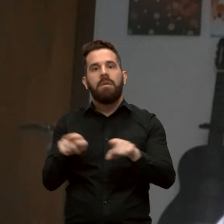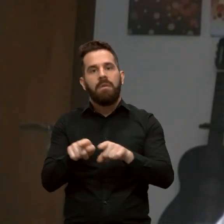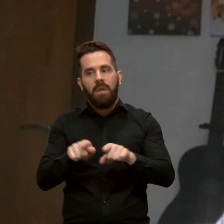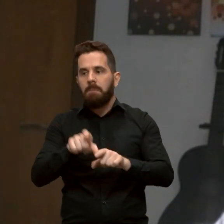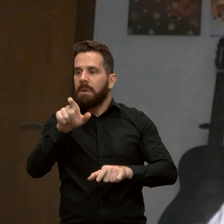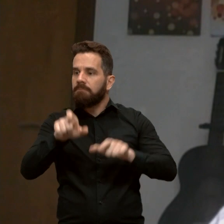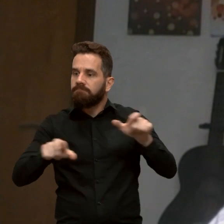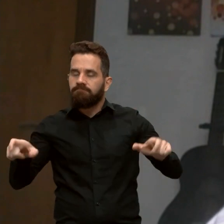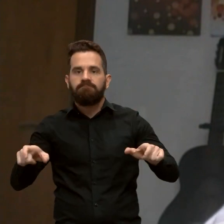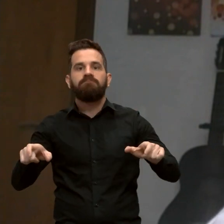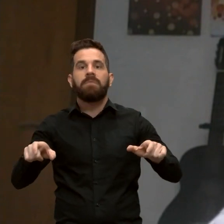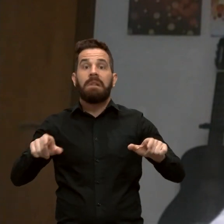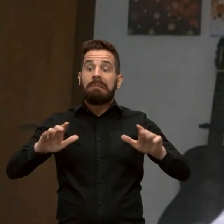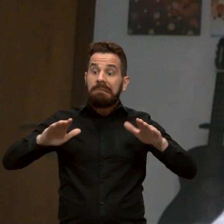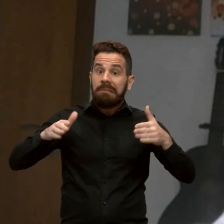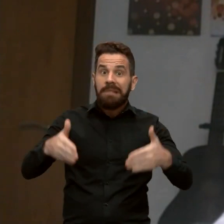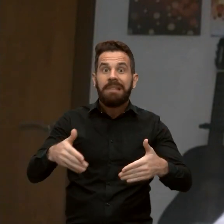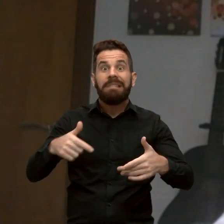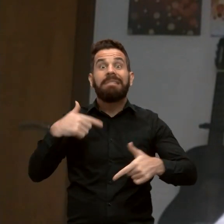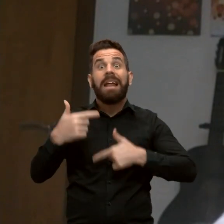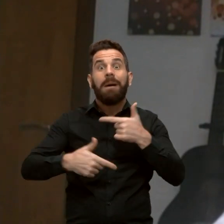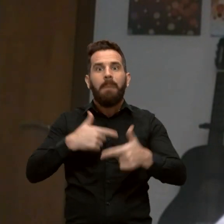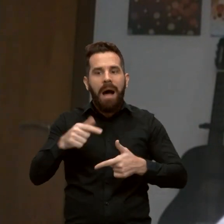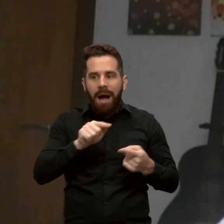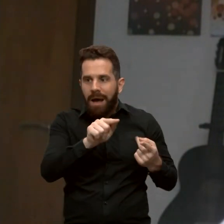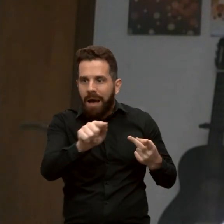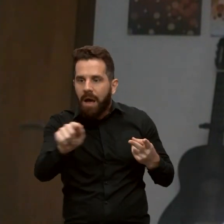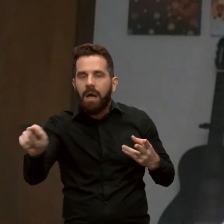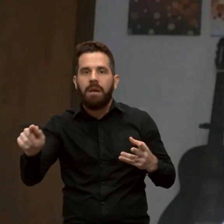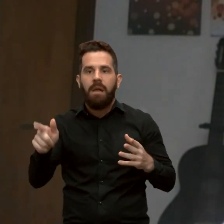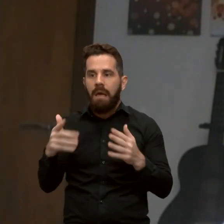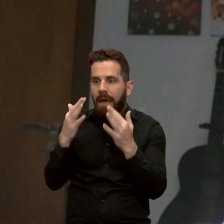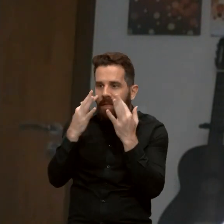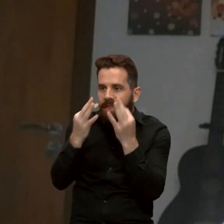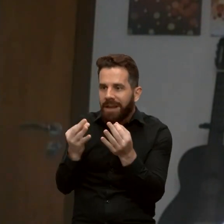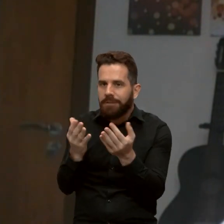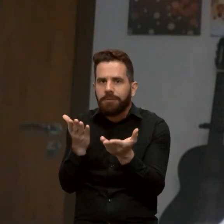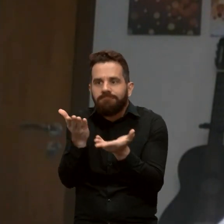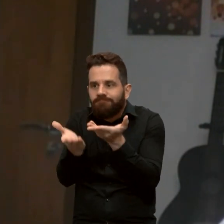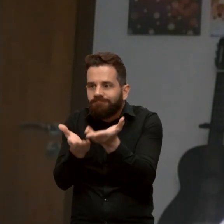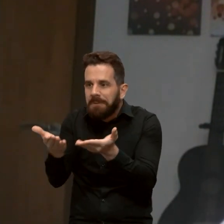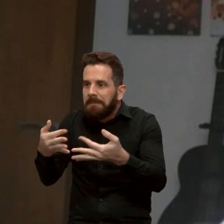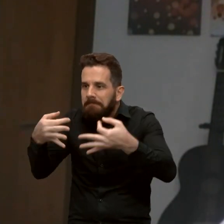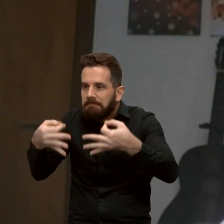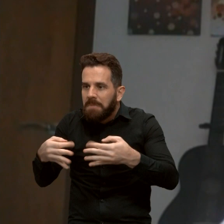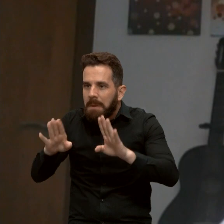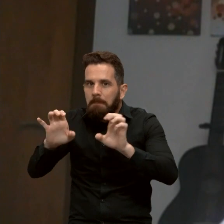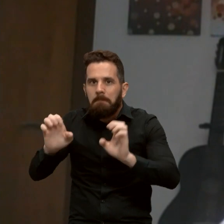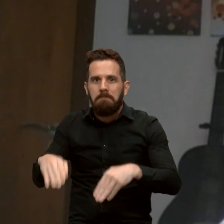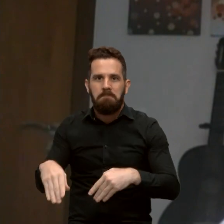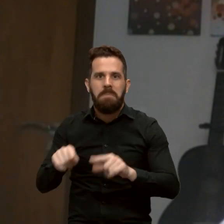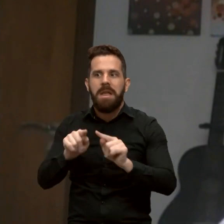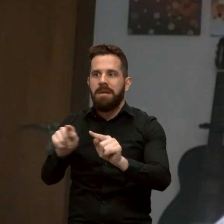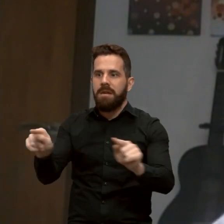trabalhador seja o centro das atenções, a pessoa seja o centro das atenções. Então, aí é